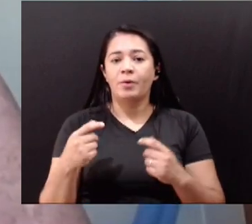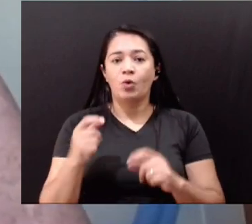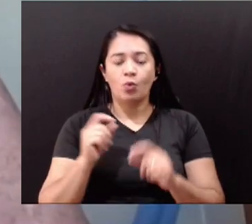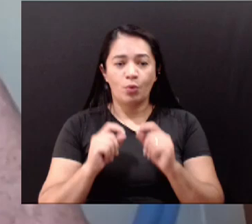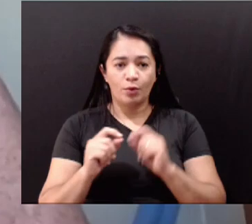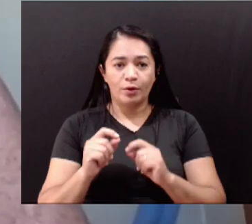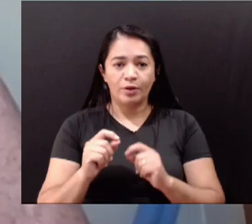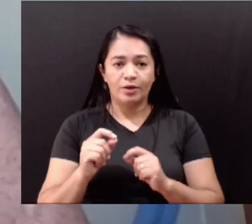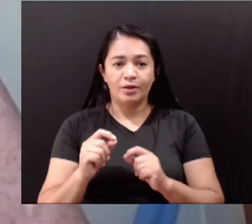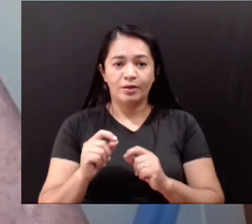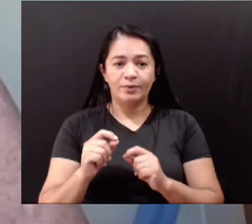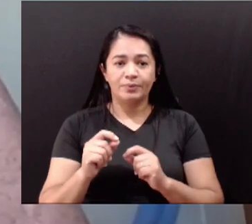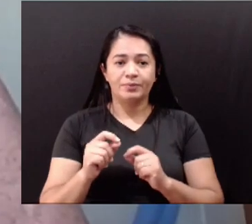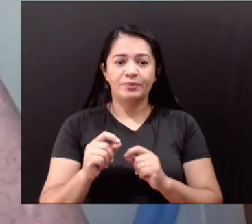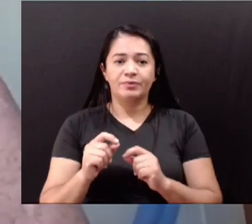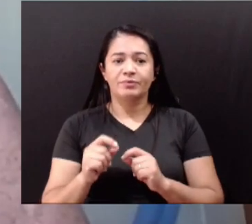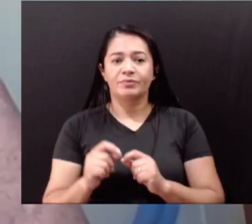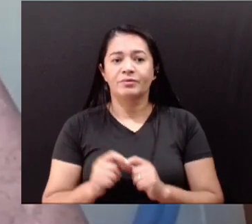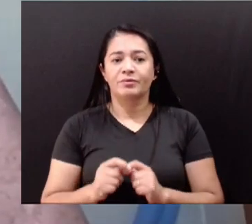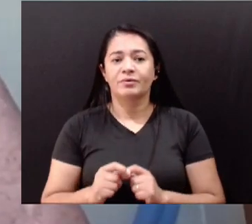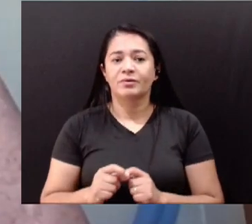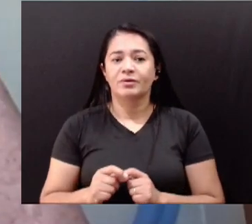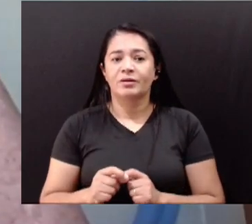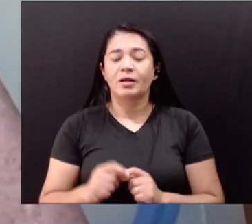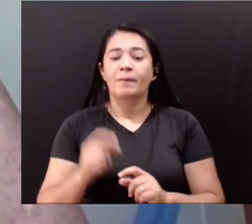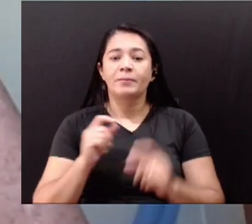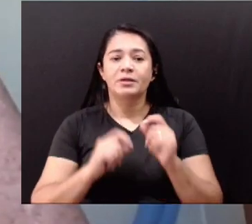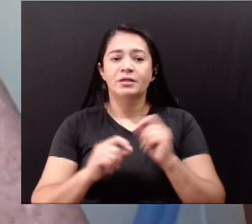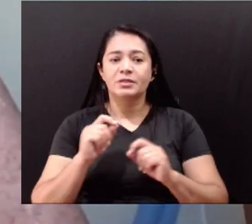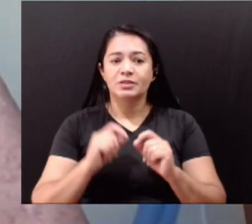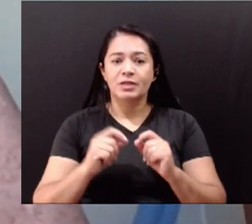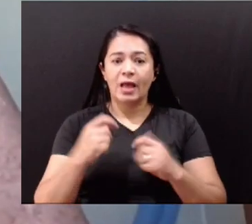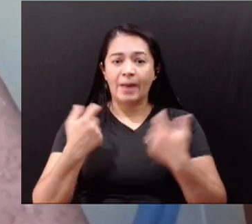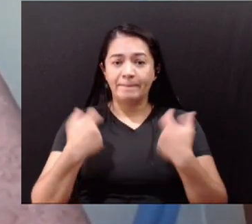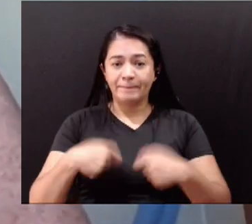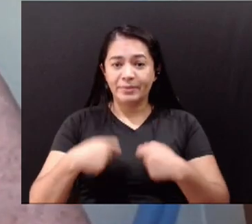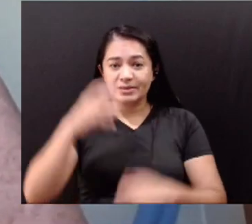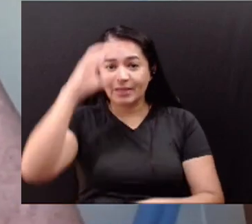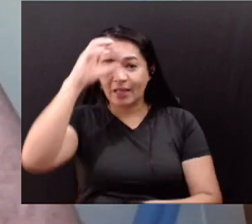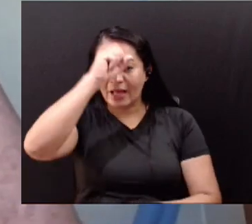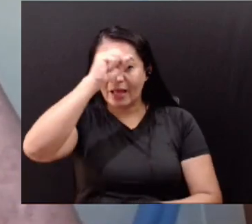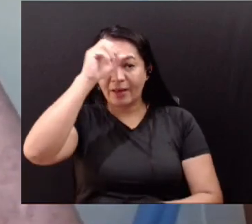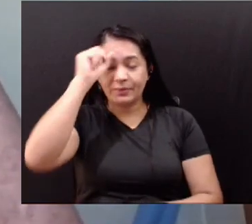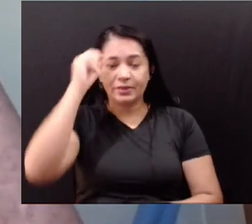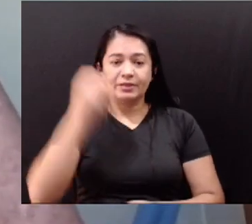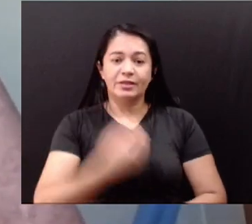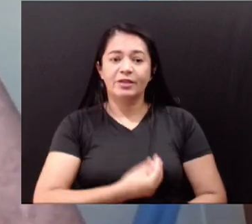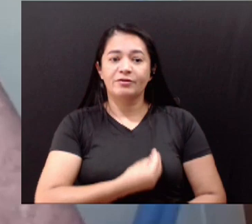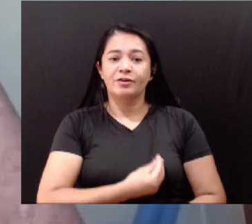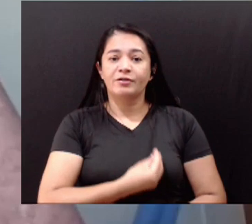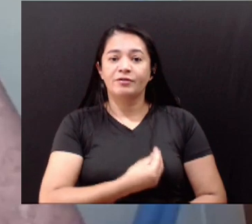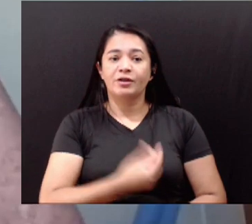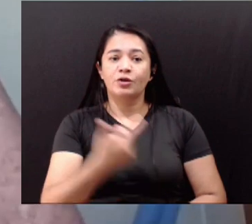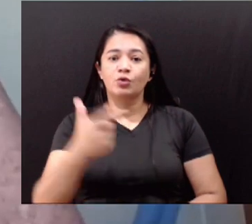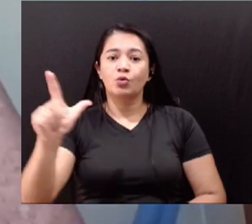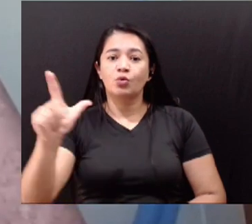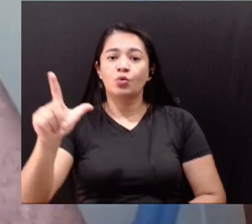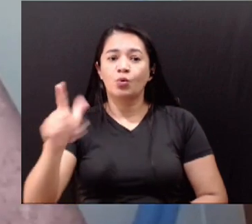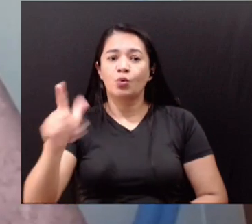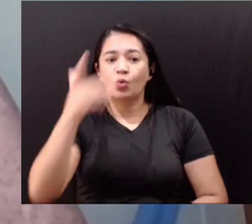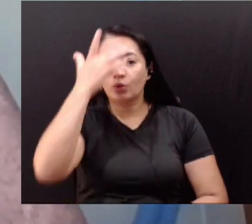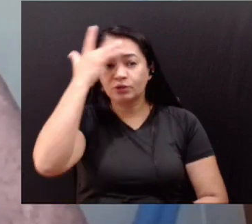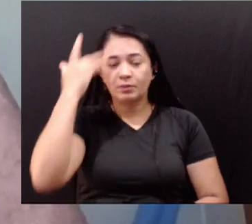para reaprender a viver coletivamente. Porque a nossa sociedade é muito